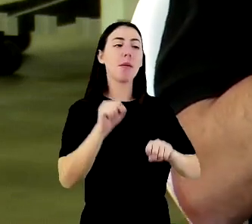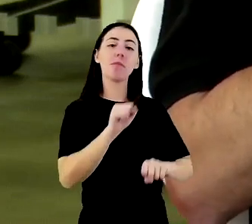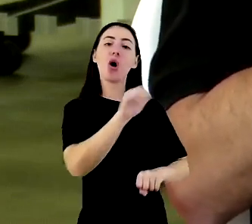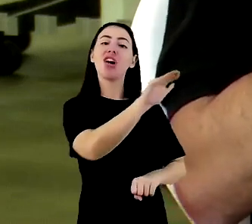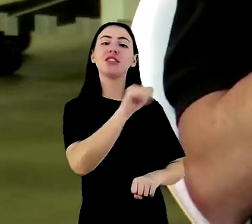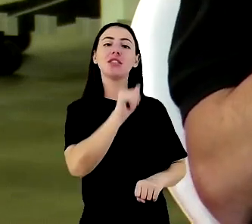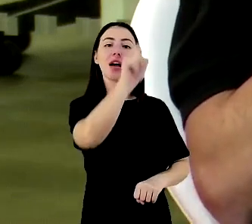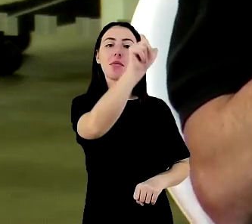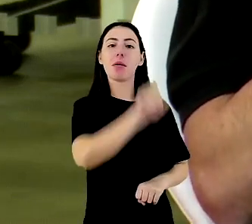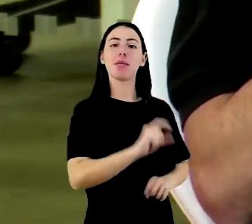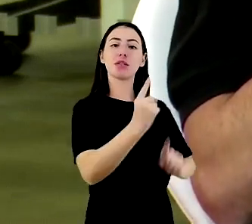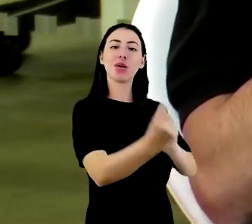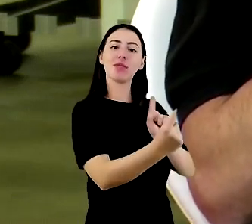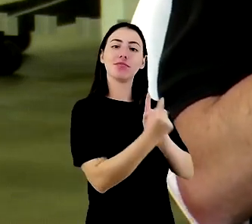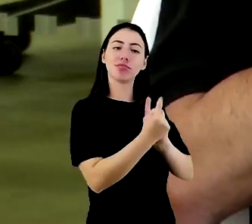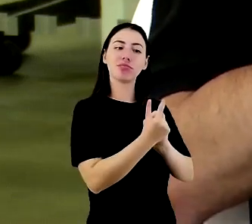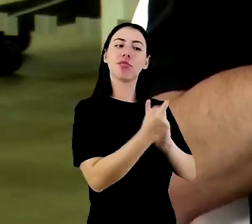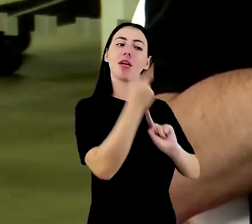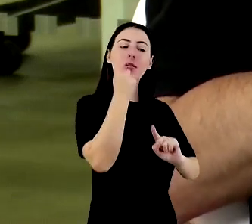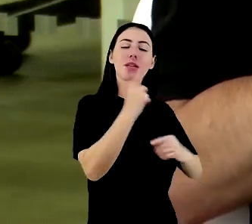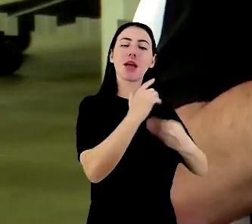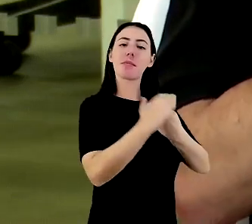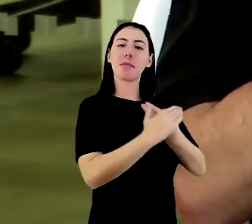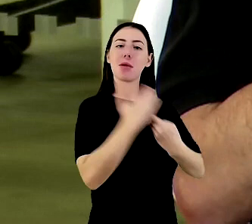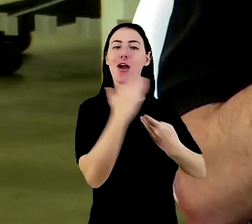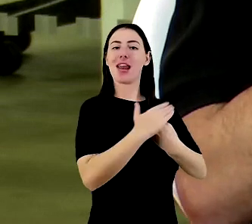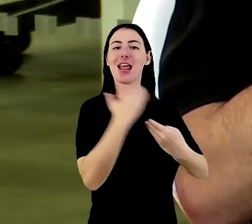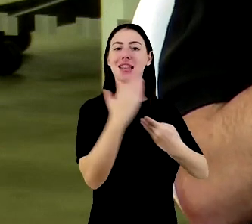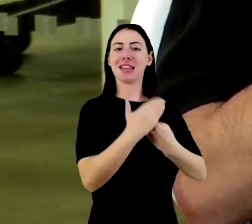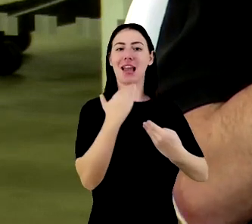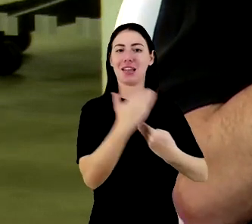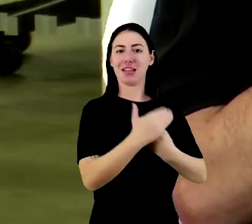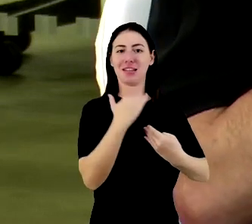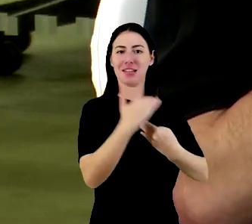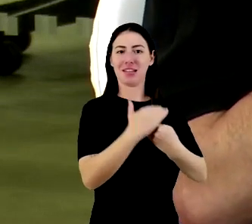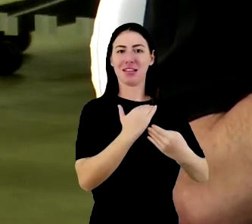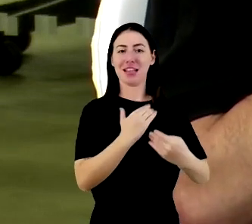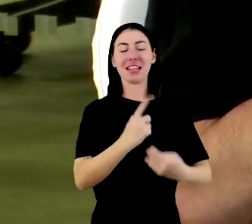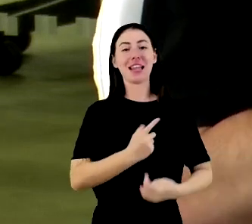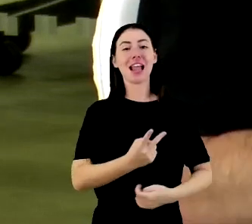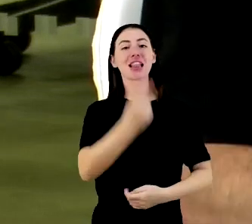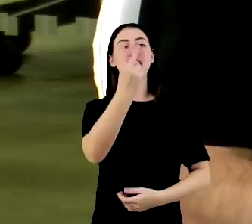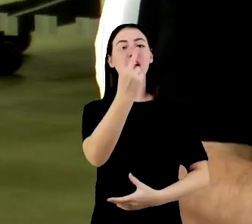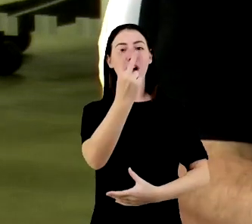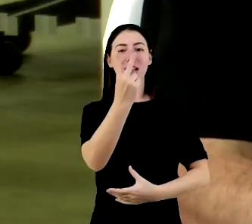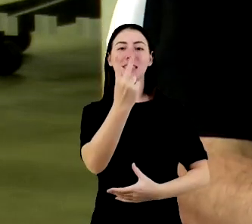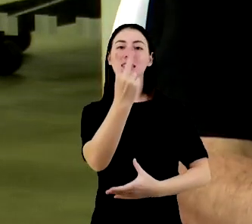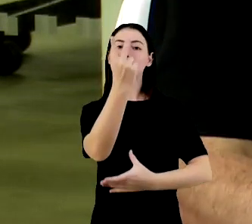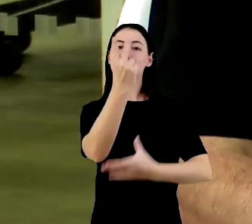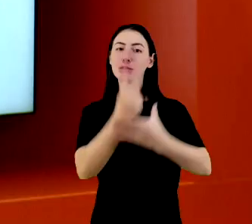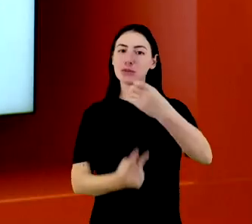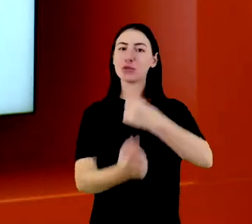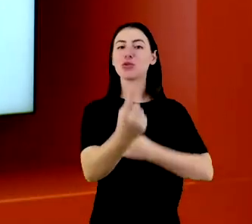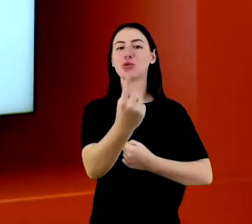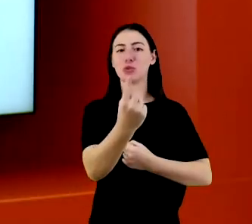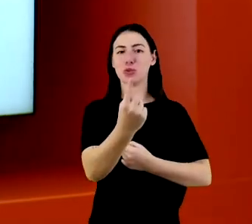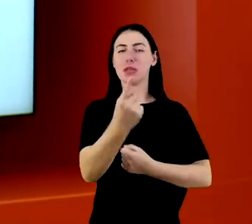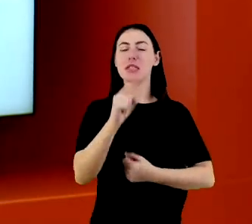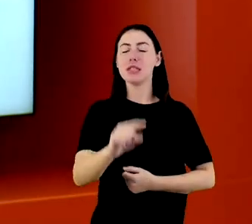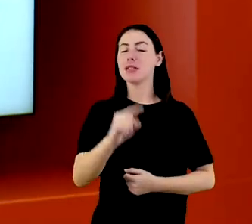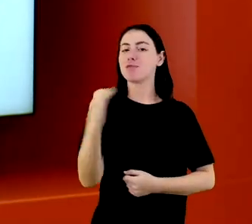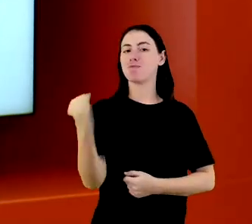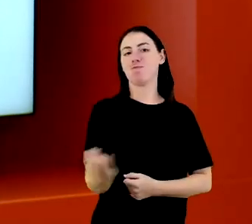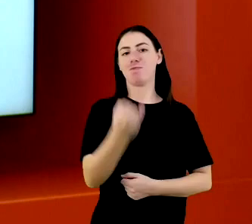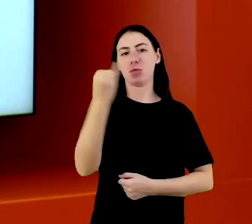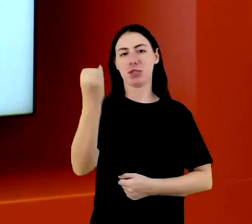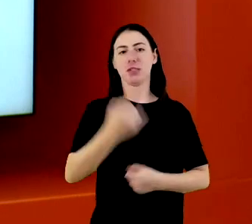junção do físico e do digital que gera a grande potencial das empresas de escalar valor. Perfeito. Até porque, cada vez mais, aquilo que a